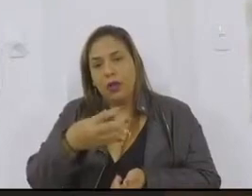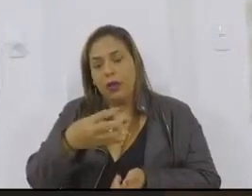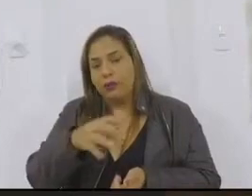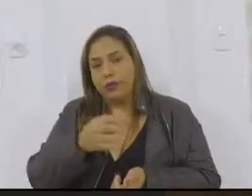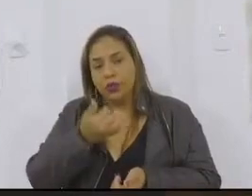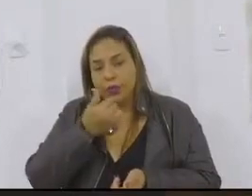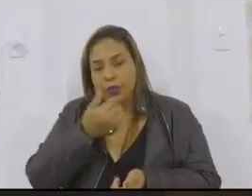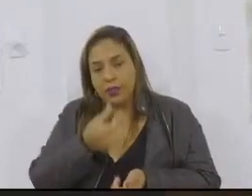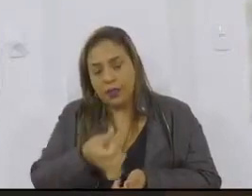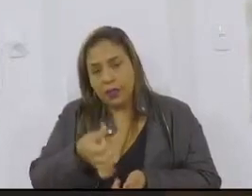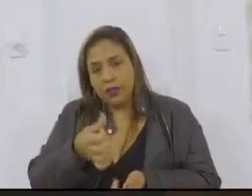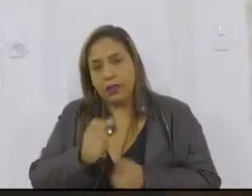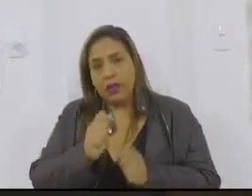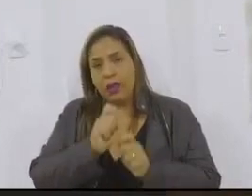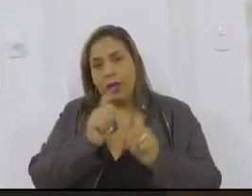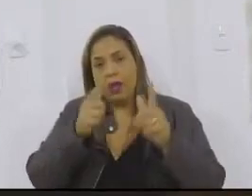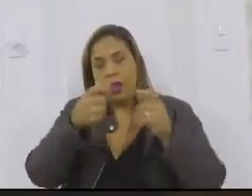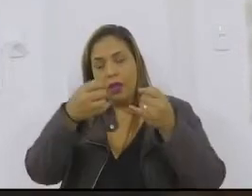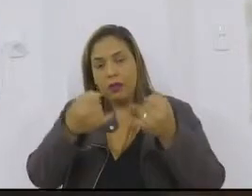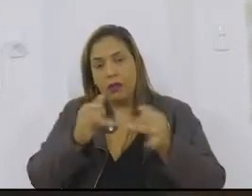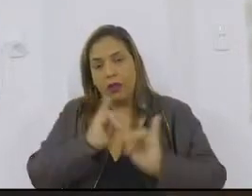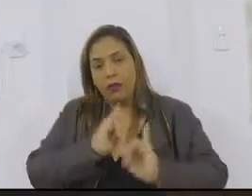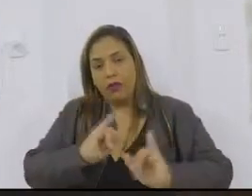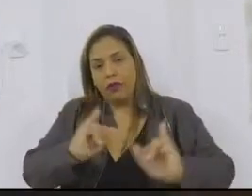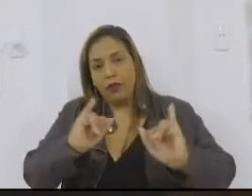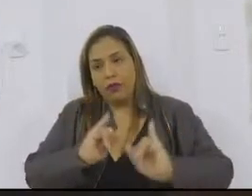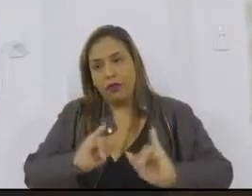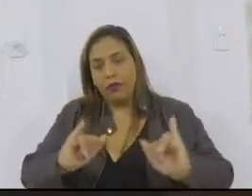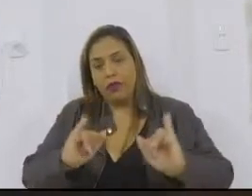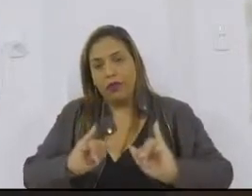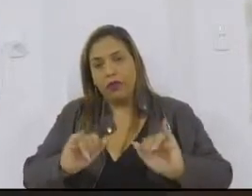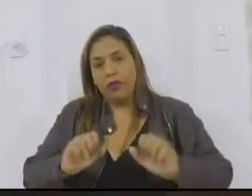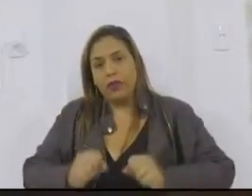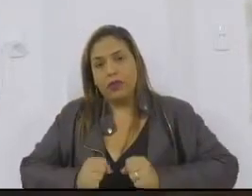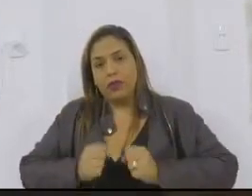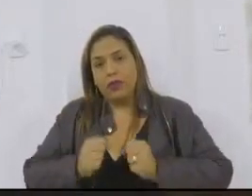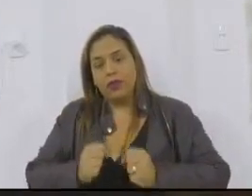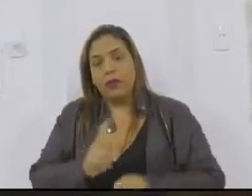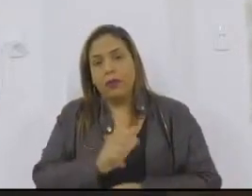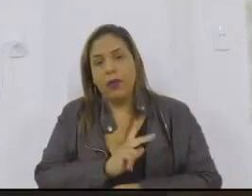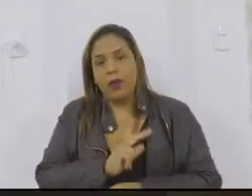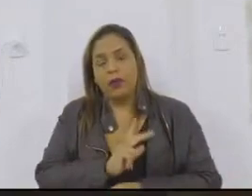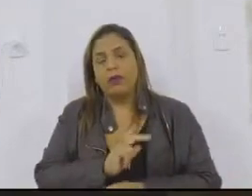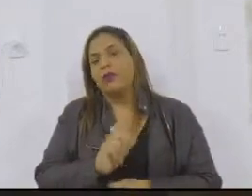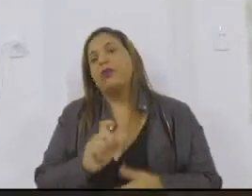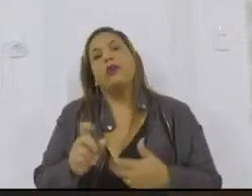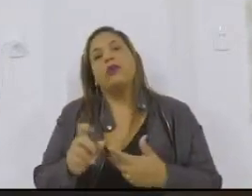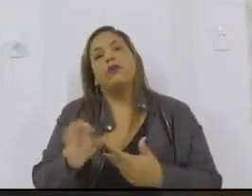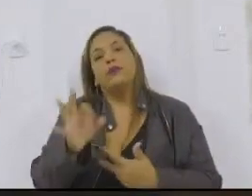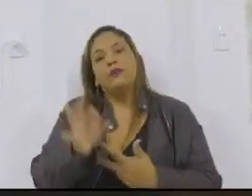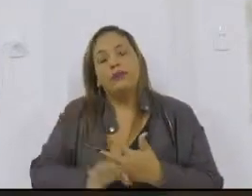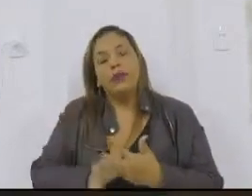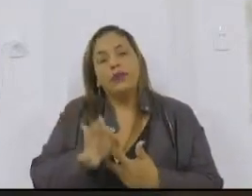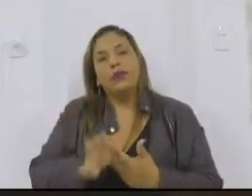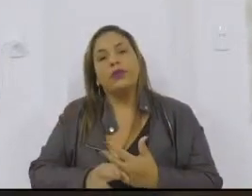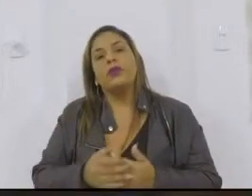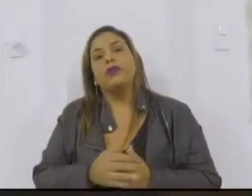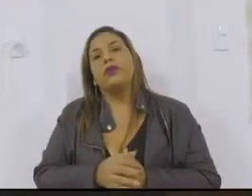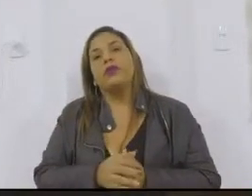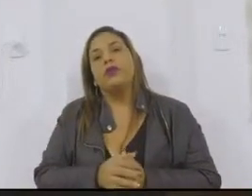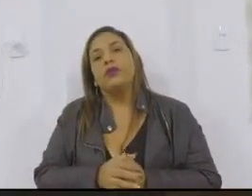inciso 6, é muito claro em informar que é de iniciativa privada do chefe do Executivo dar início aos projetos de lei dessa